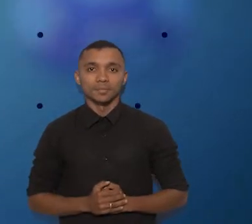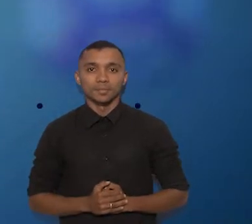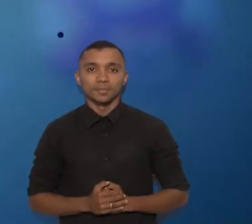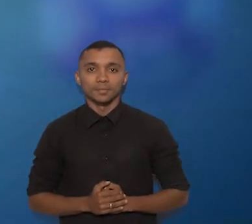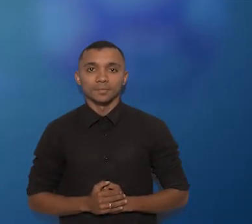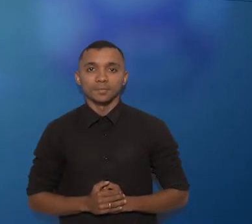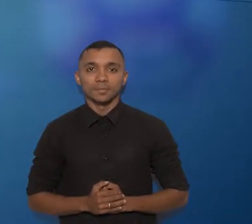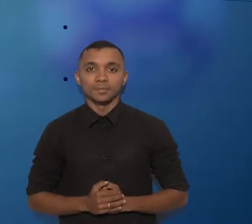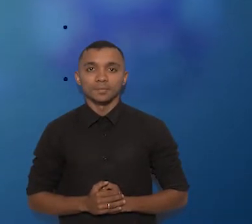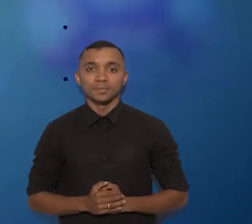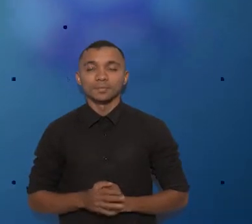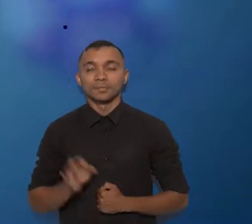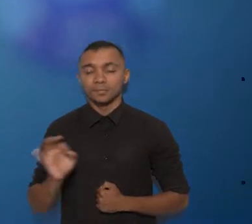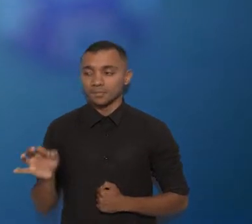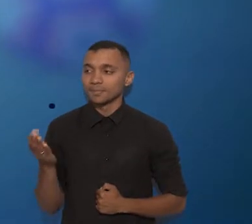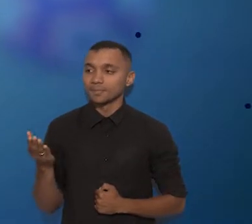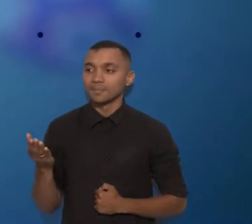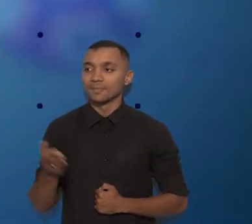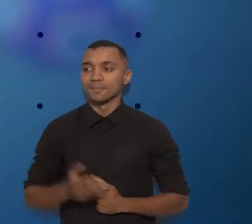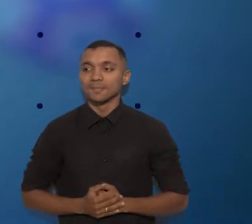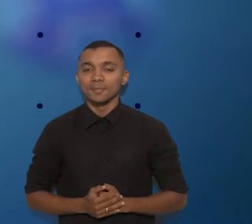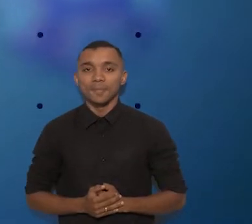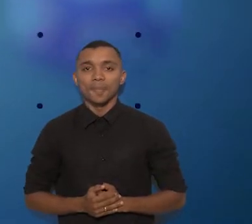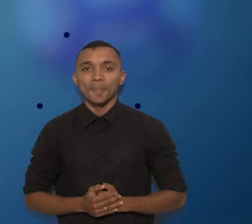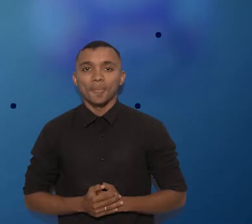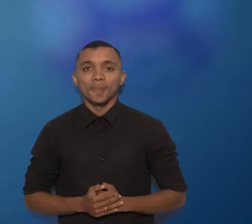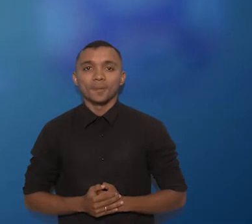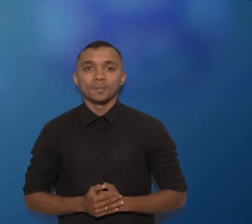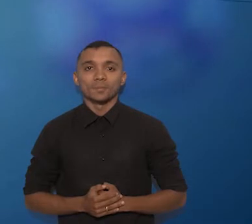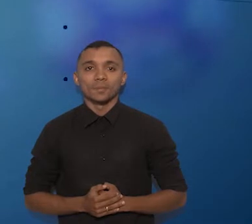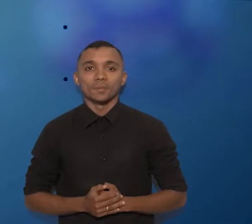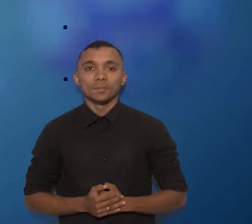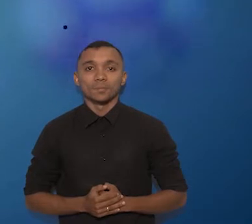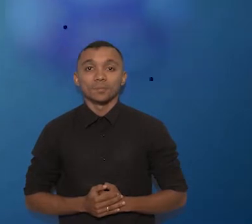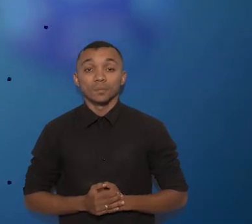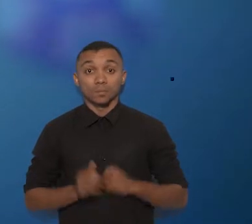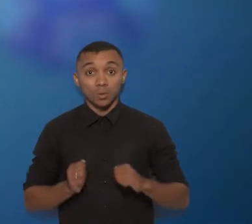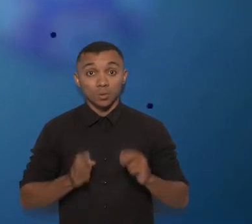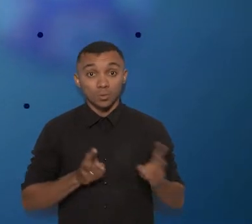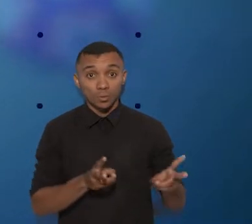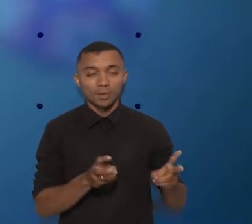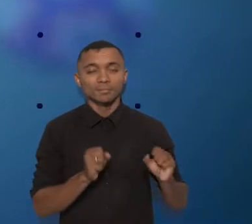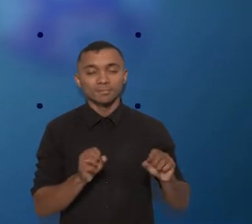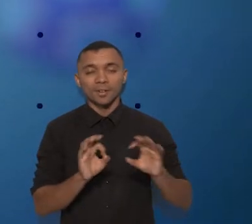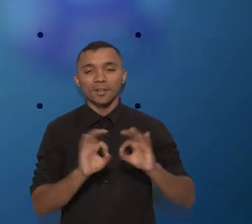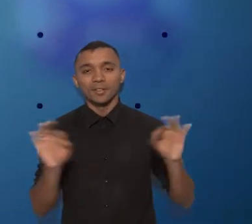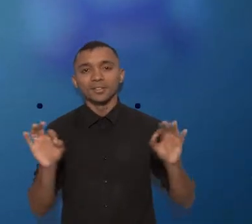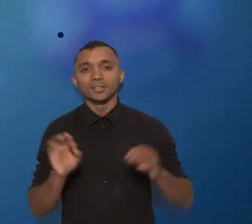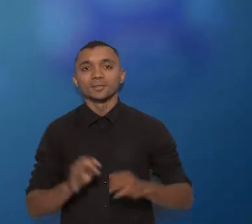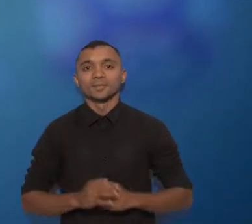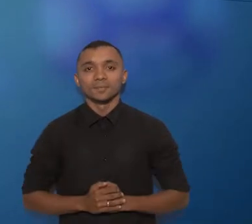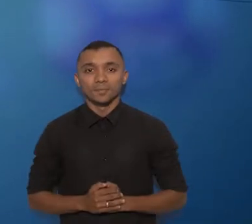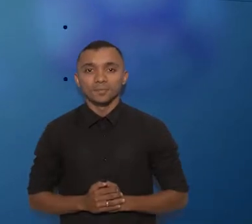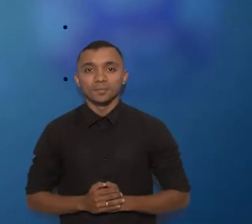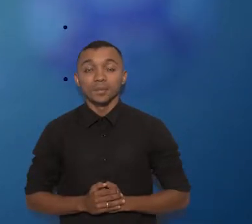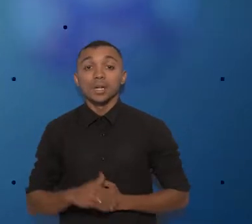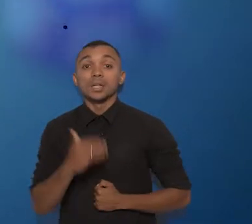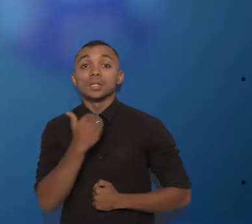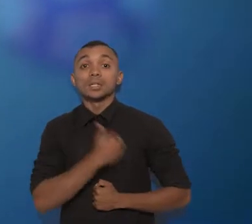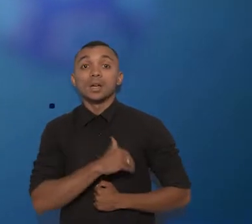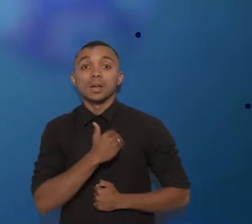vou falar para não dizer nada. É, exatamente. Mas tudo bem? Posso continuar? Pode, fica à vontade, por favor. Então o Ceará